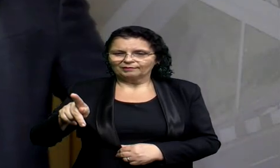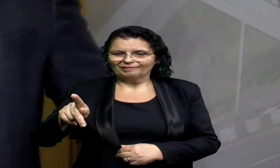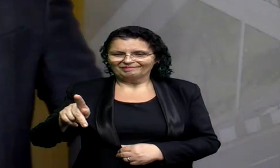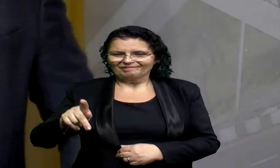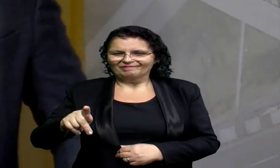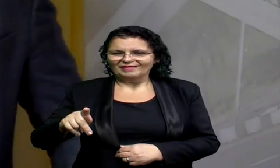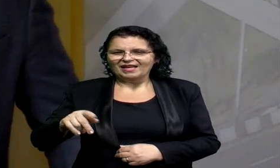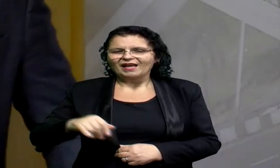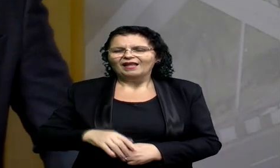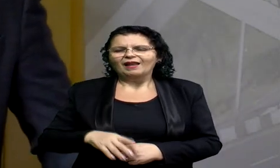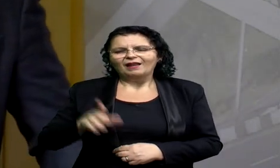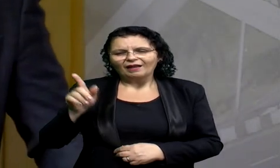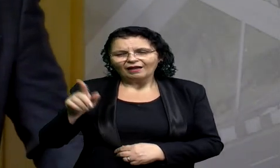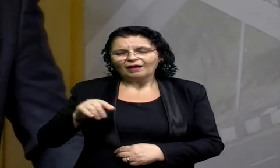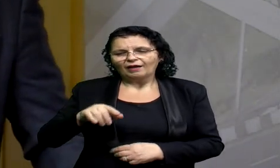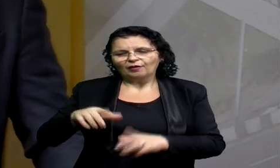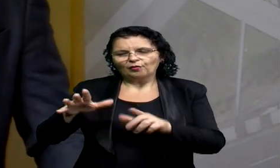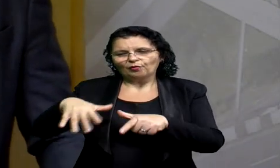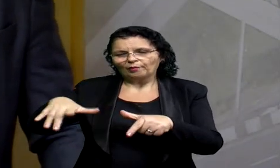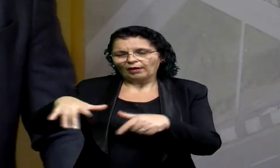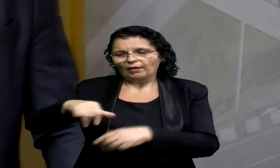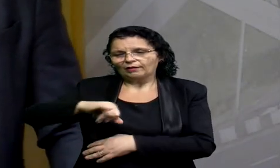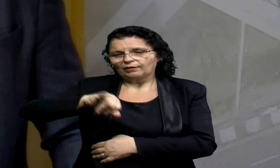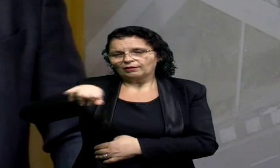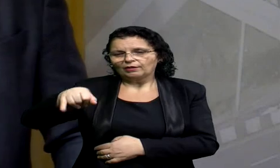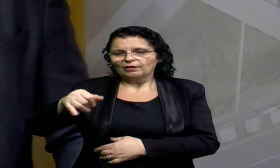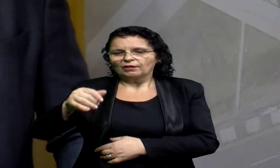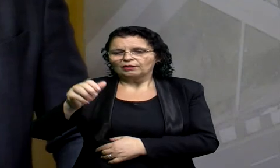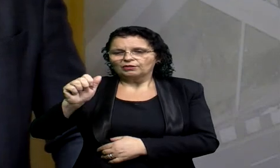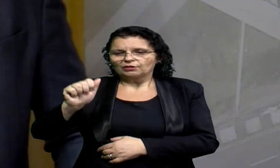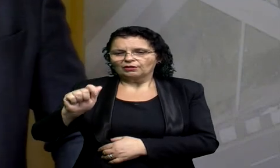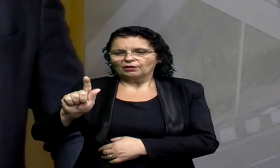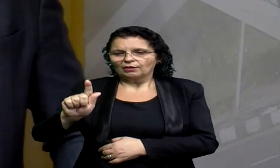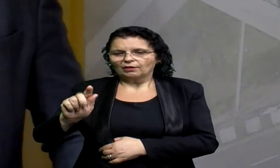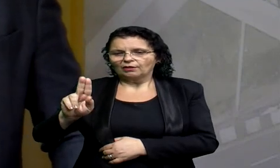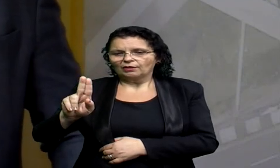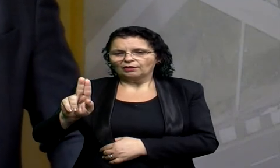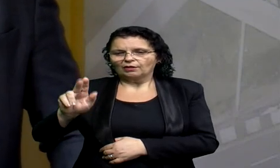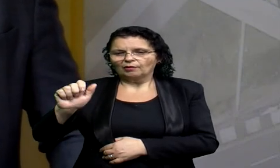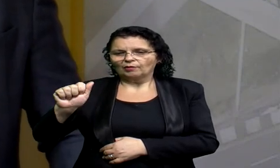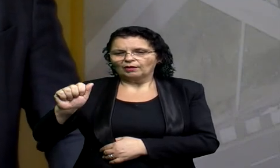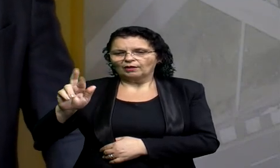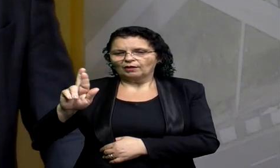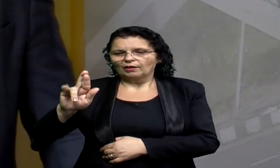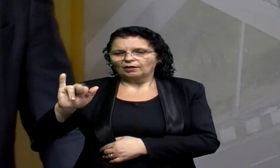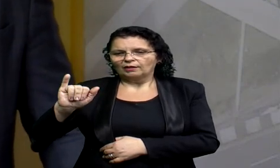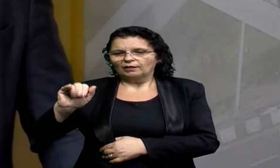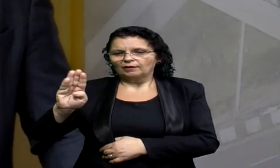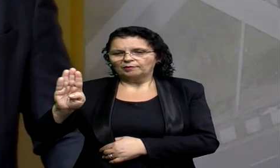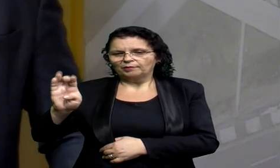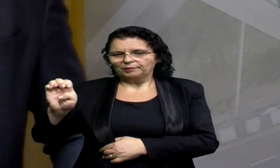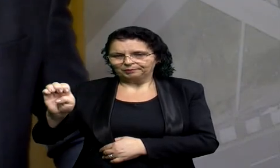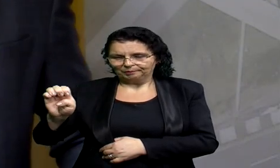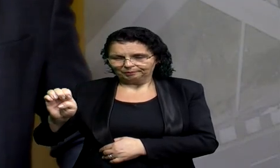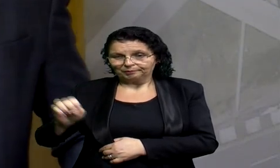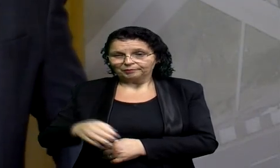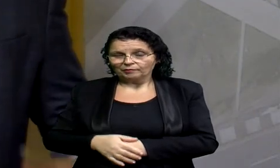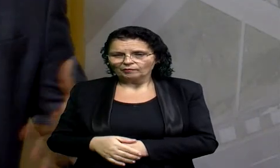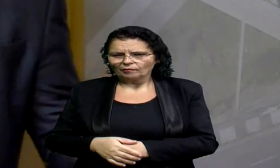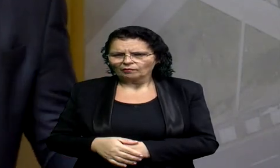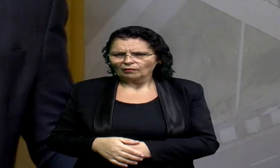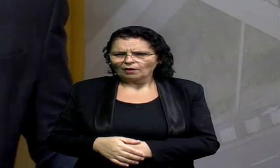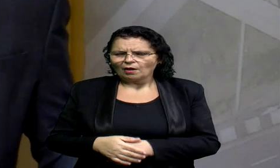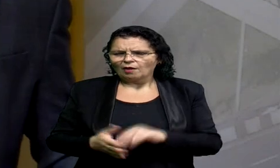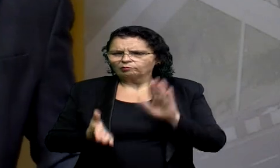Jaguaribe Vereador delb Teruel e eu fiquei muito feliz porque foi apresentado várias